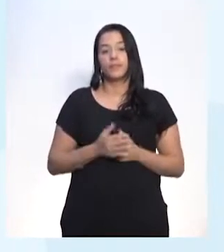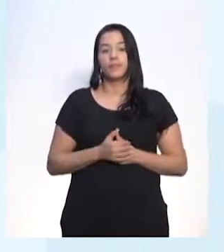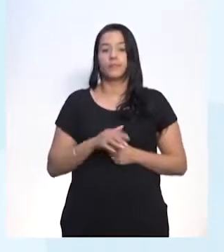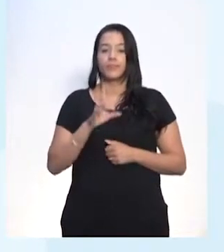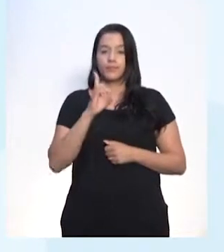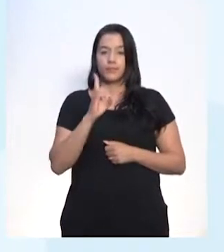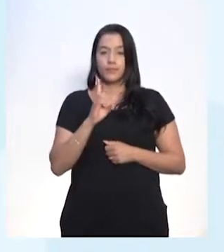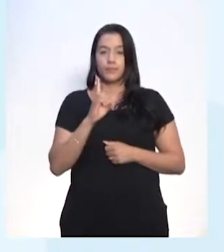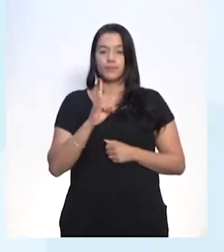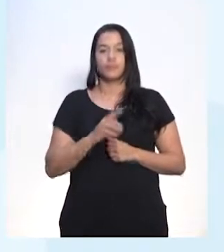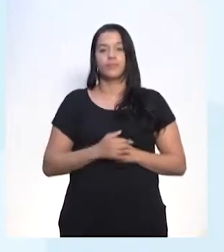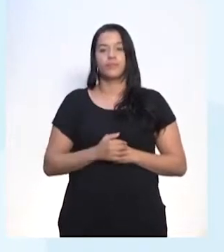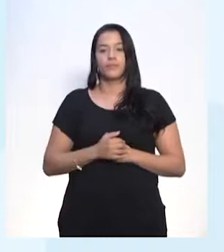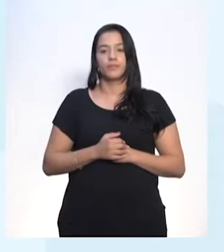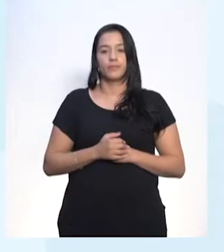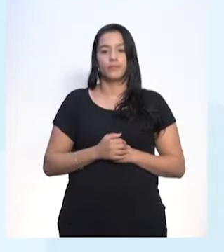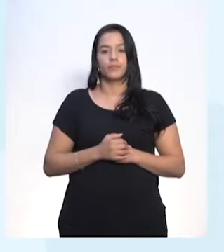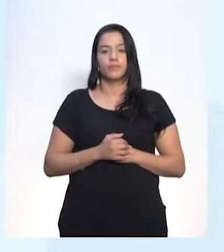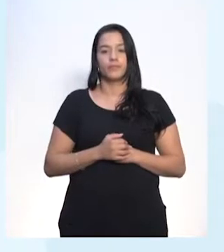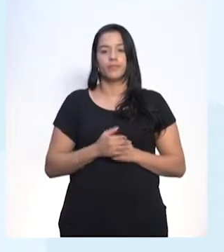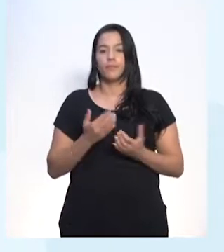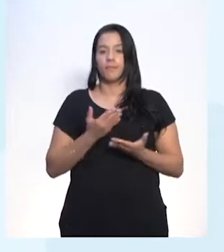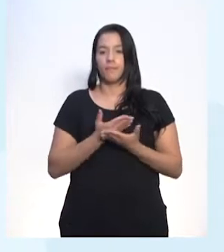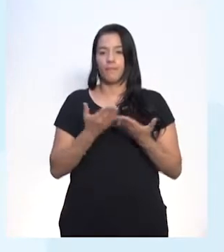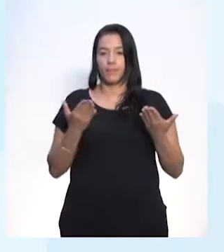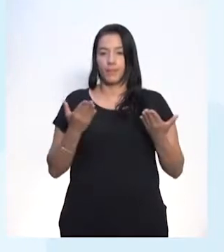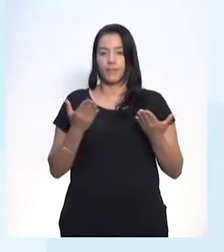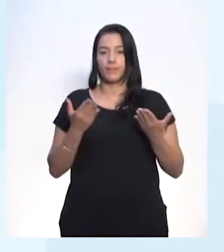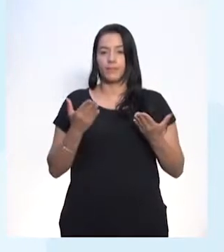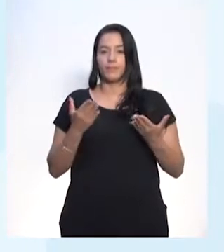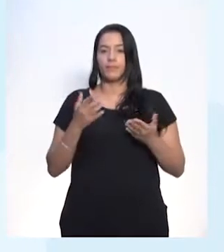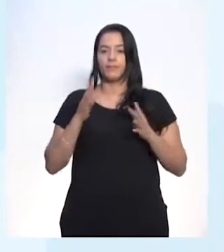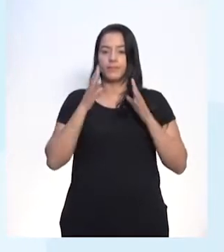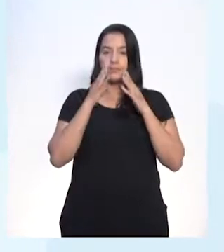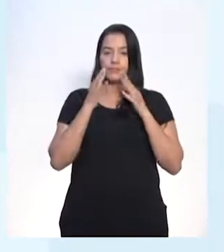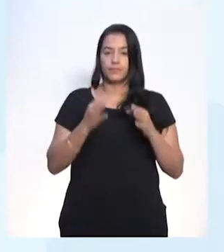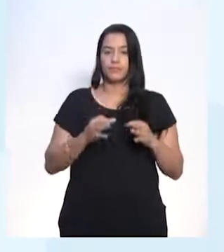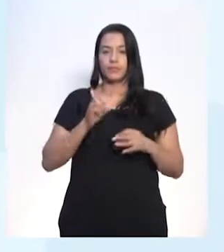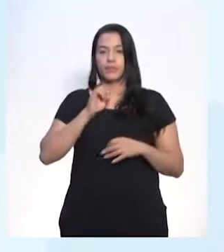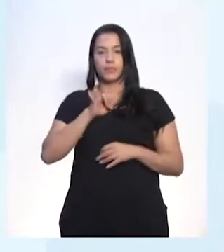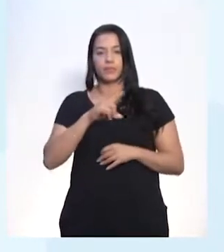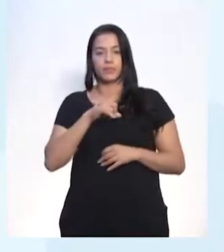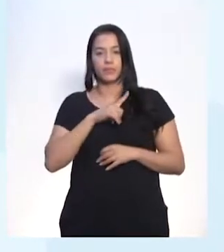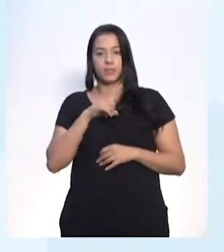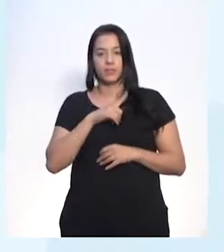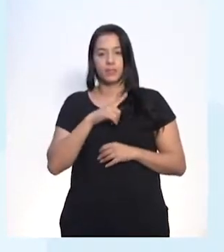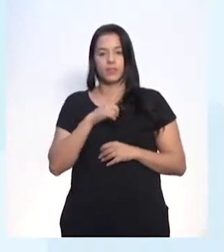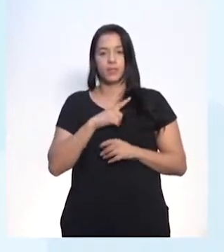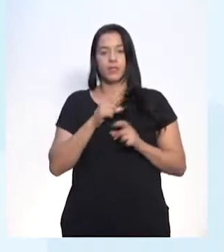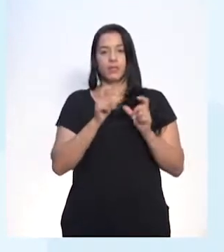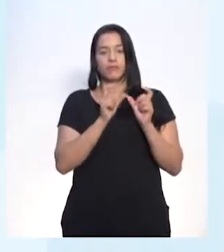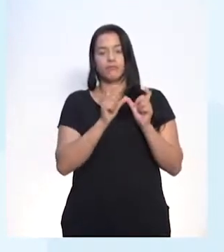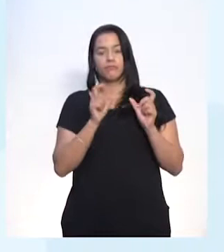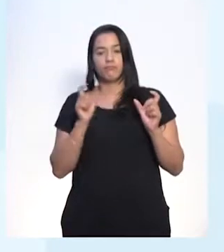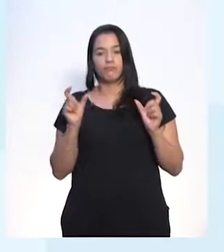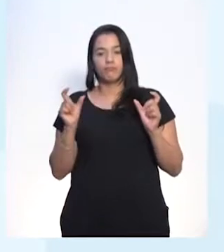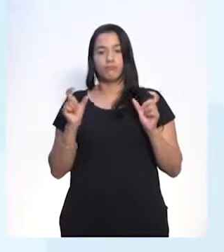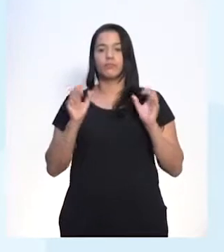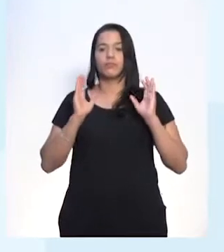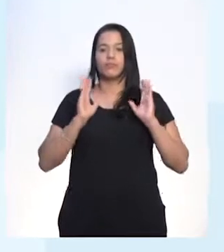D. Então, prestem atenção. Se você já tem uma relação